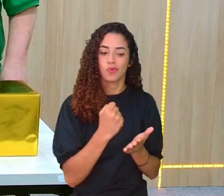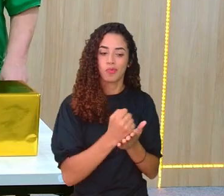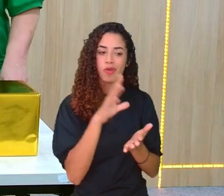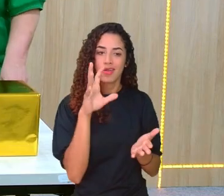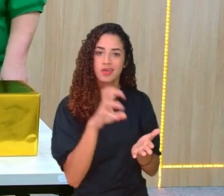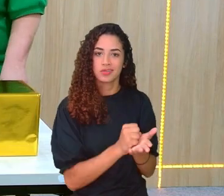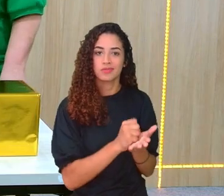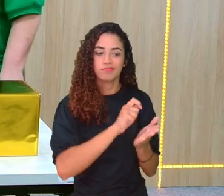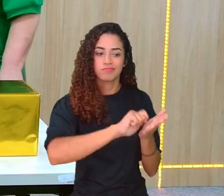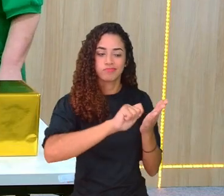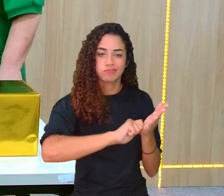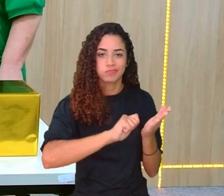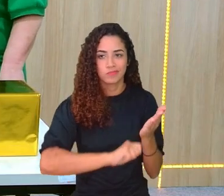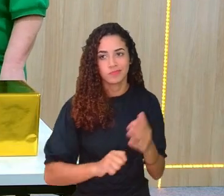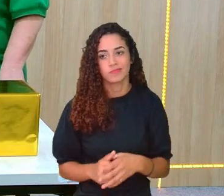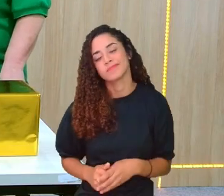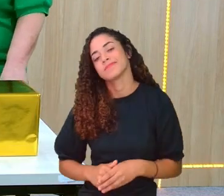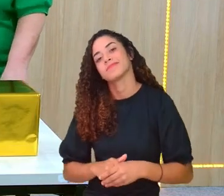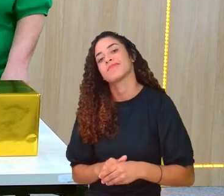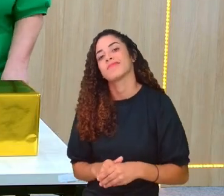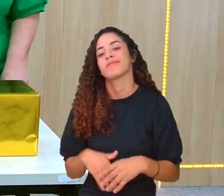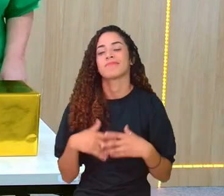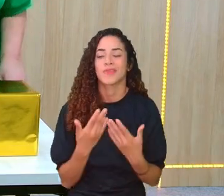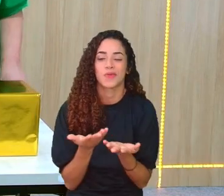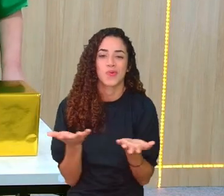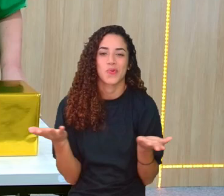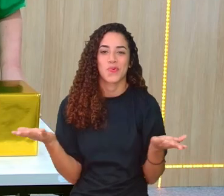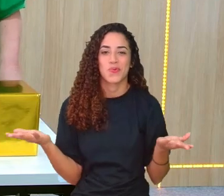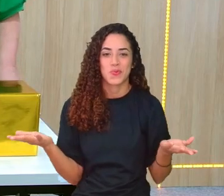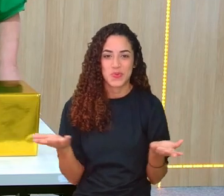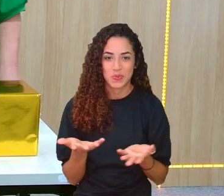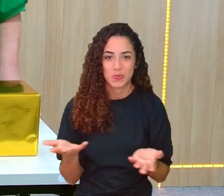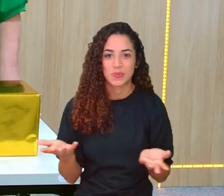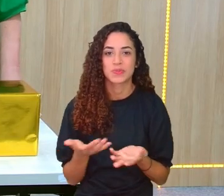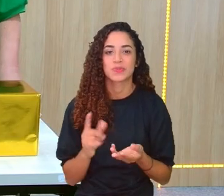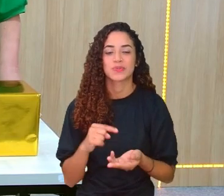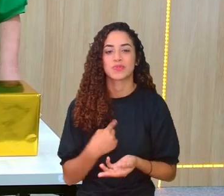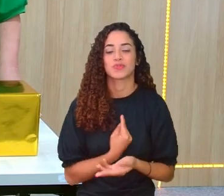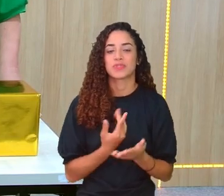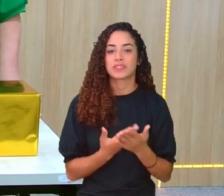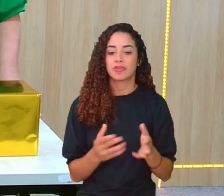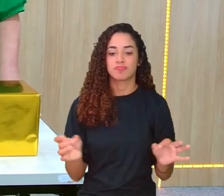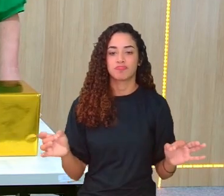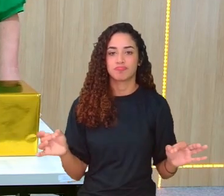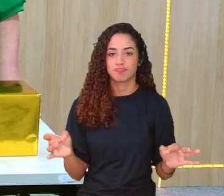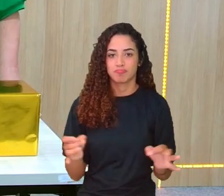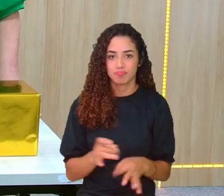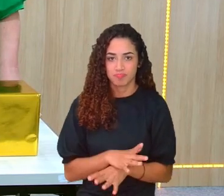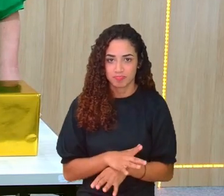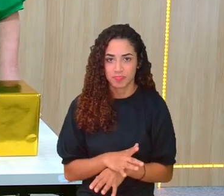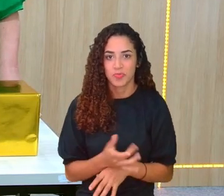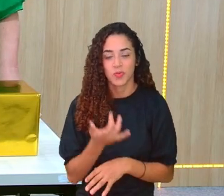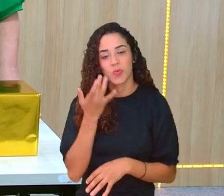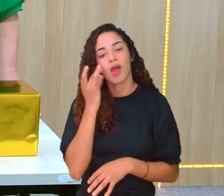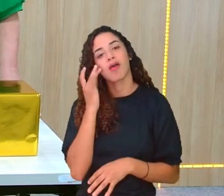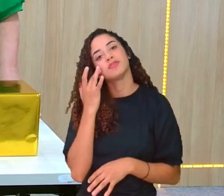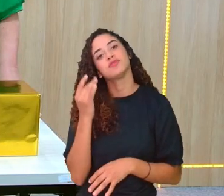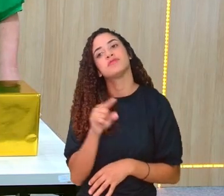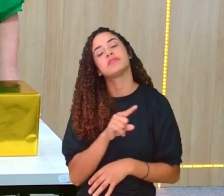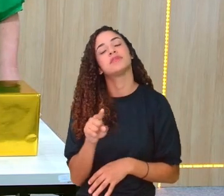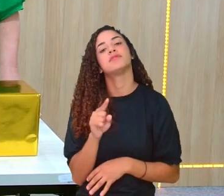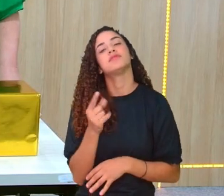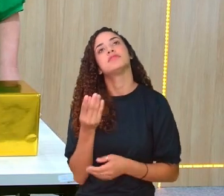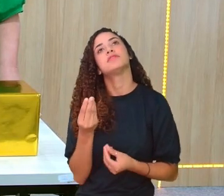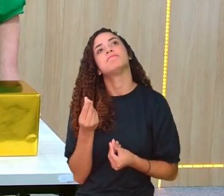Uhum. Pois é, gente. Eu acho que por hoje a gente pode encerrar por aí. Acho que vocês tiveram a